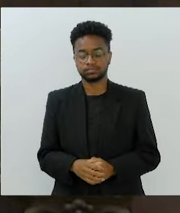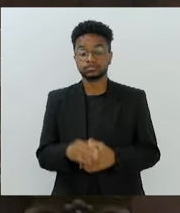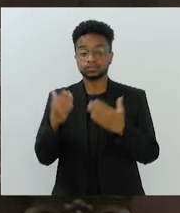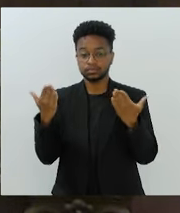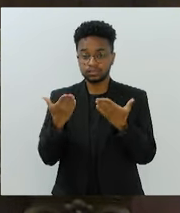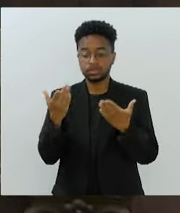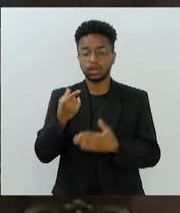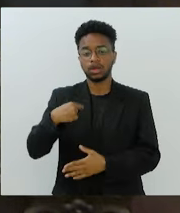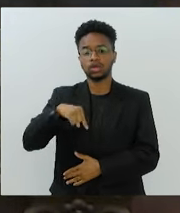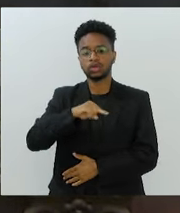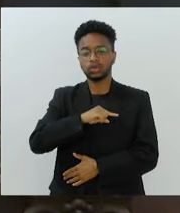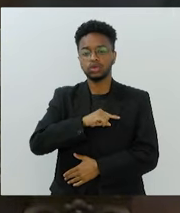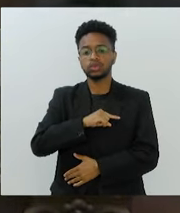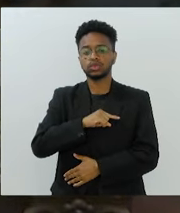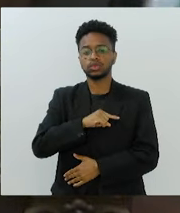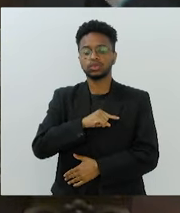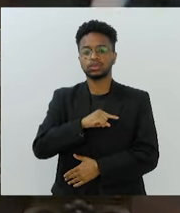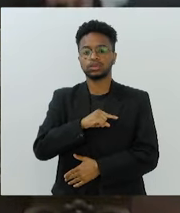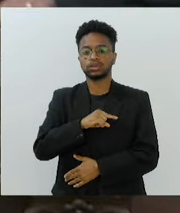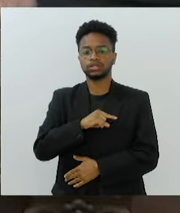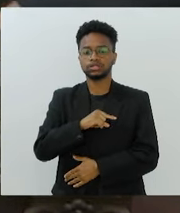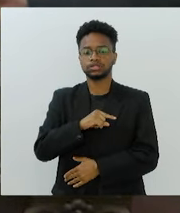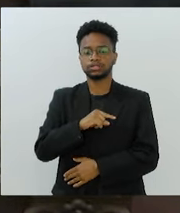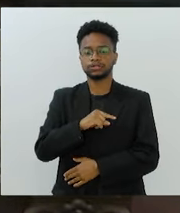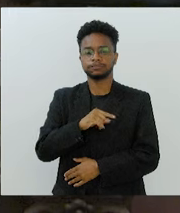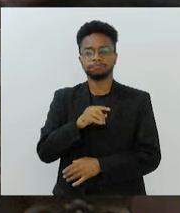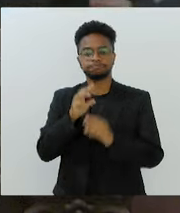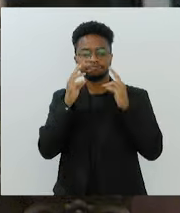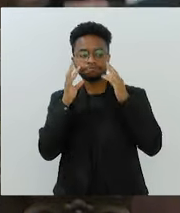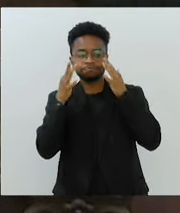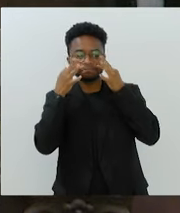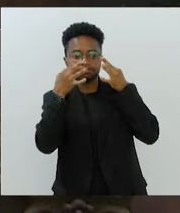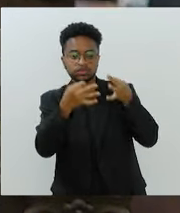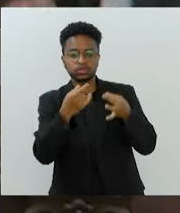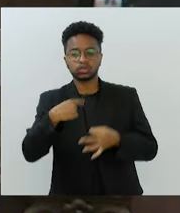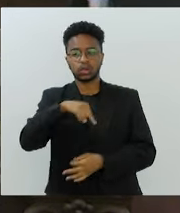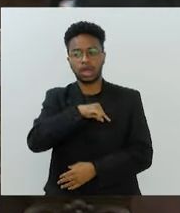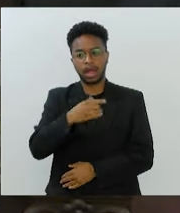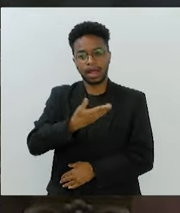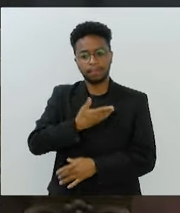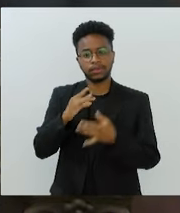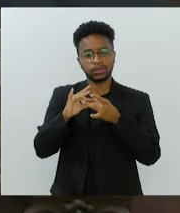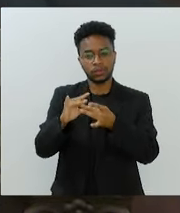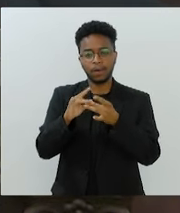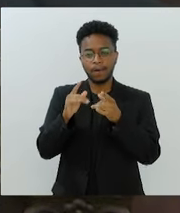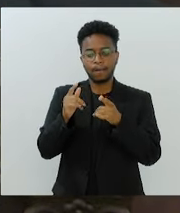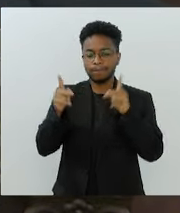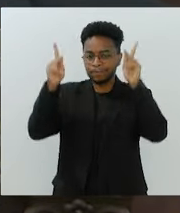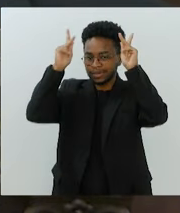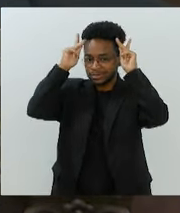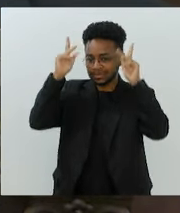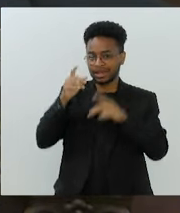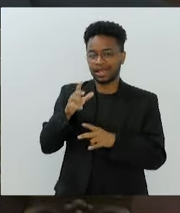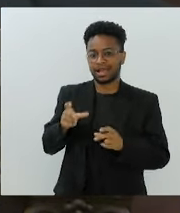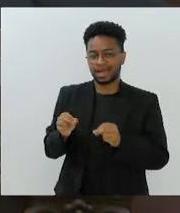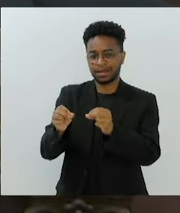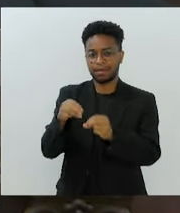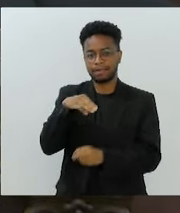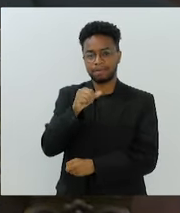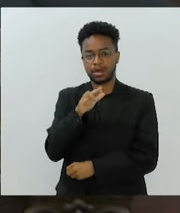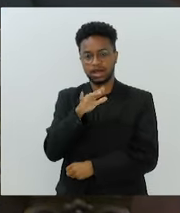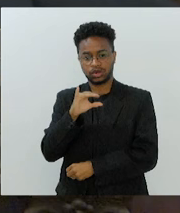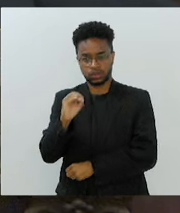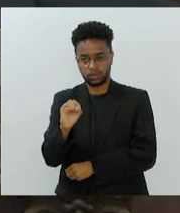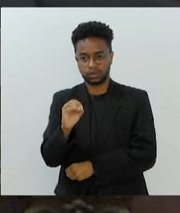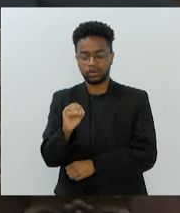Ouçamos então o nosso querido amigo, companheiro, príncipe dos caranguejos, Mário Moscatelli. Há não